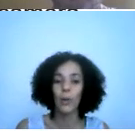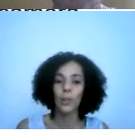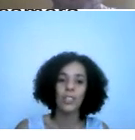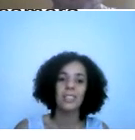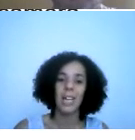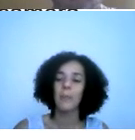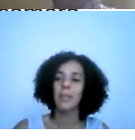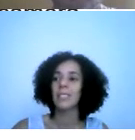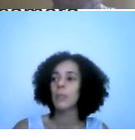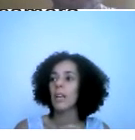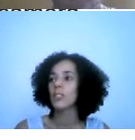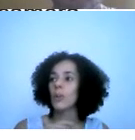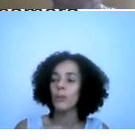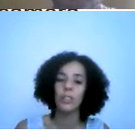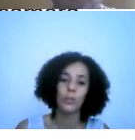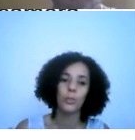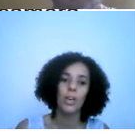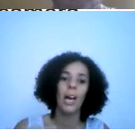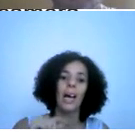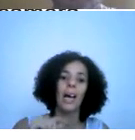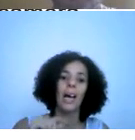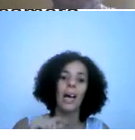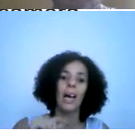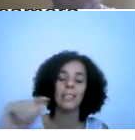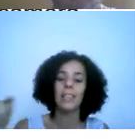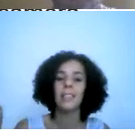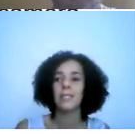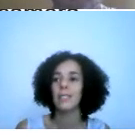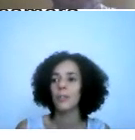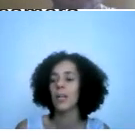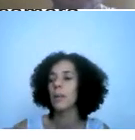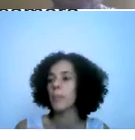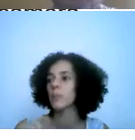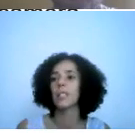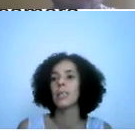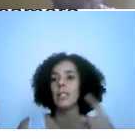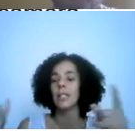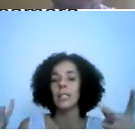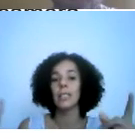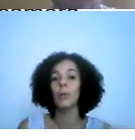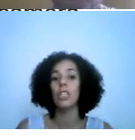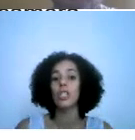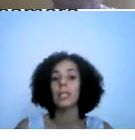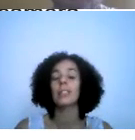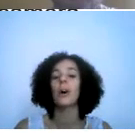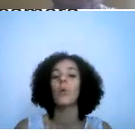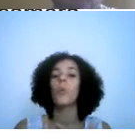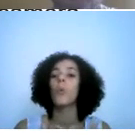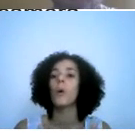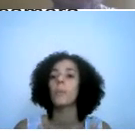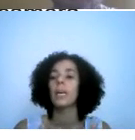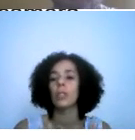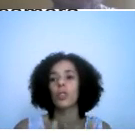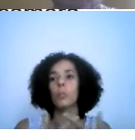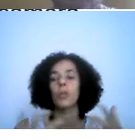E hoje a gente sabe que esses animais já são vistos aqui em Recife, né, em Pernambuco. Então, eles já estão com